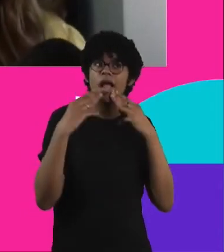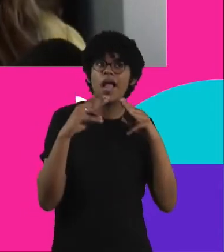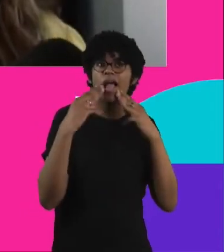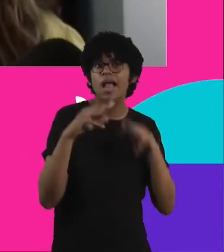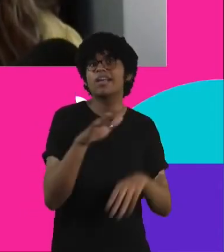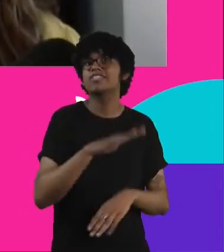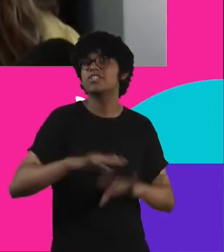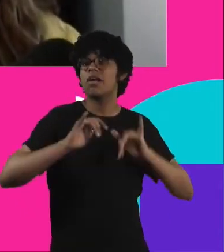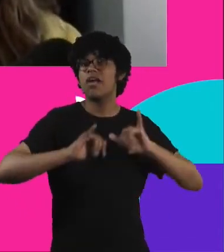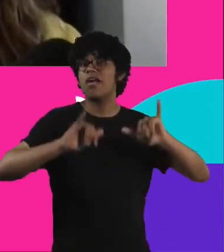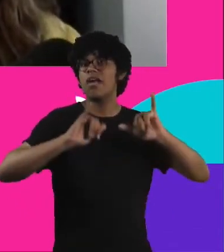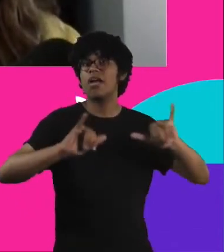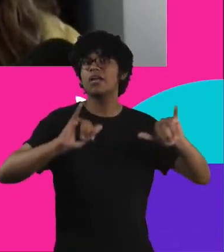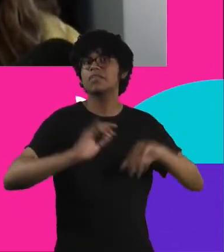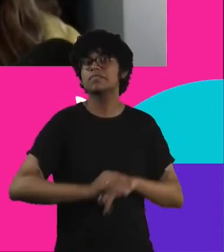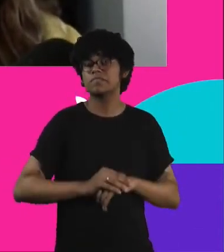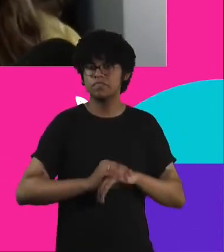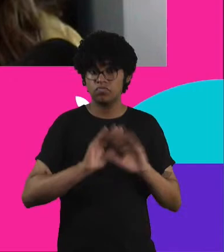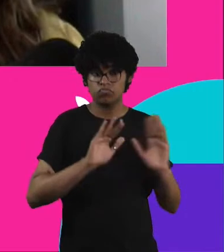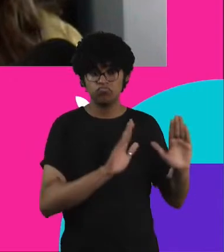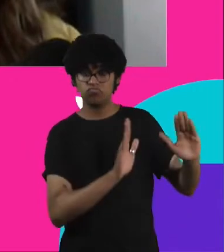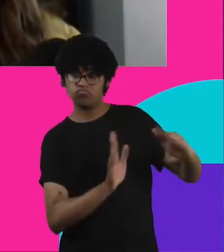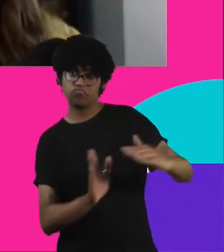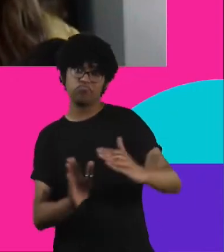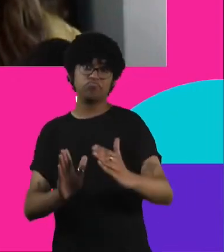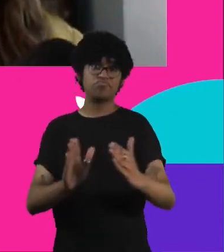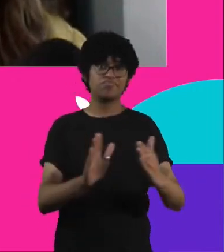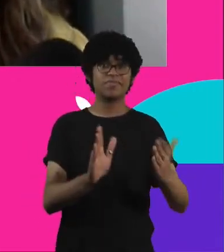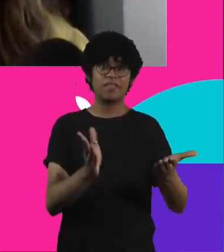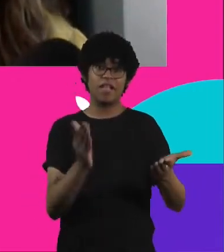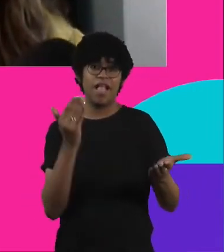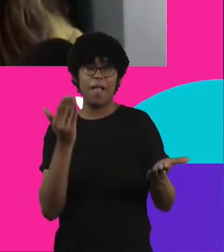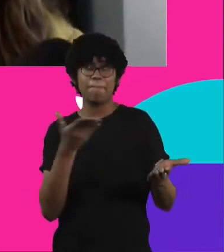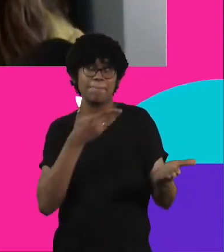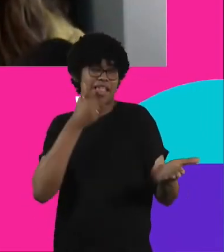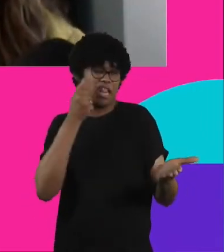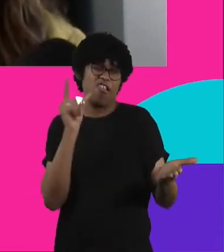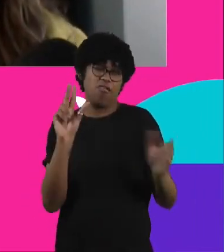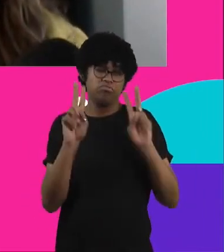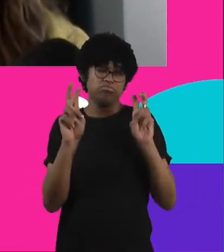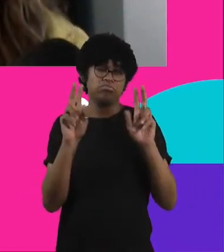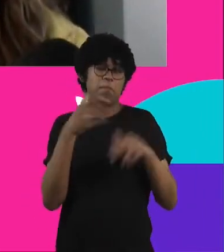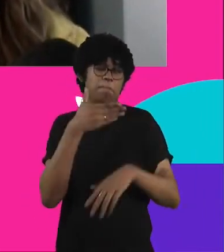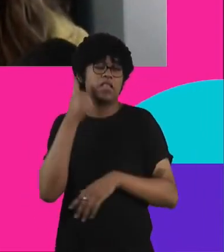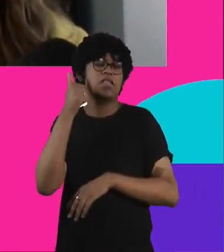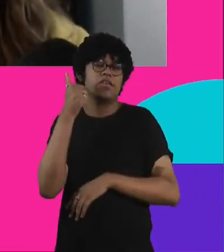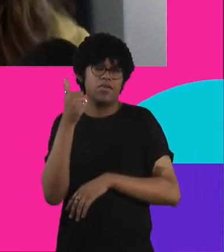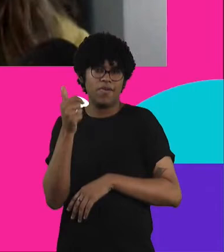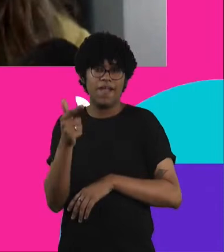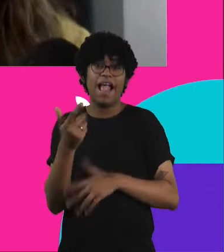para poder direcionar os melhores serviços, ou pelo menos o que eles entendem como melhores serviços para a gente, o que seria